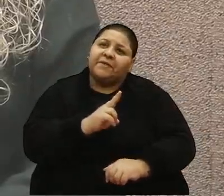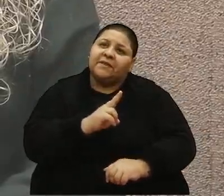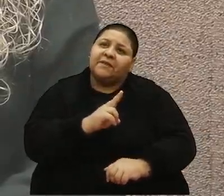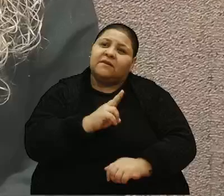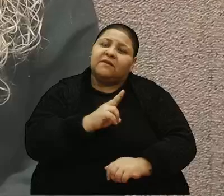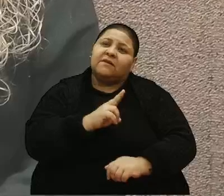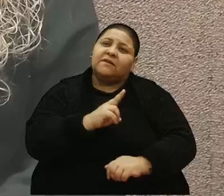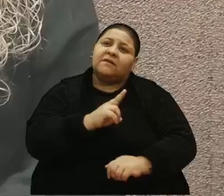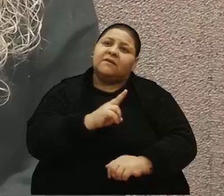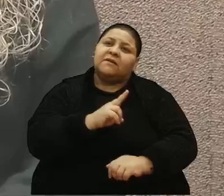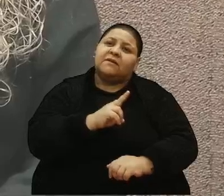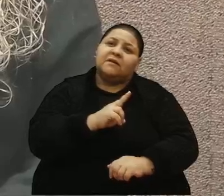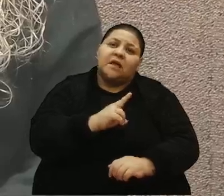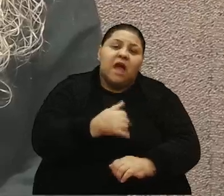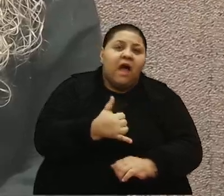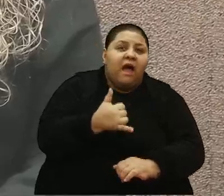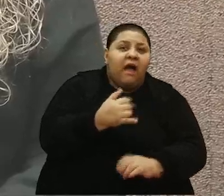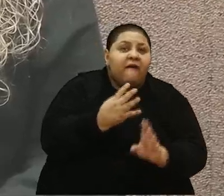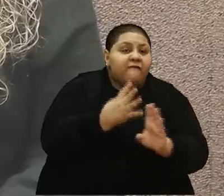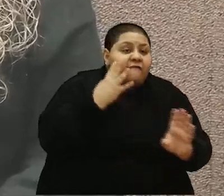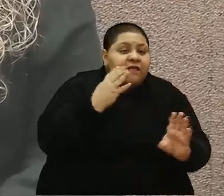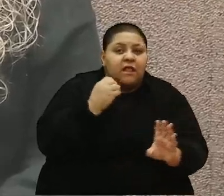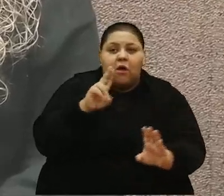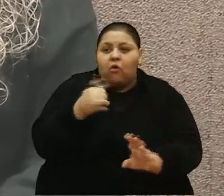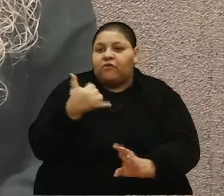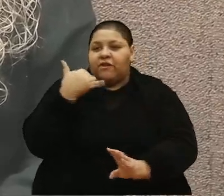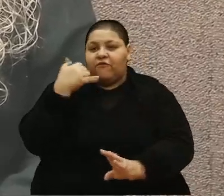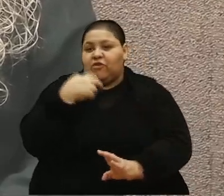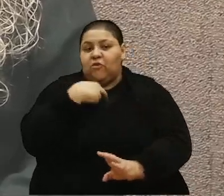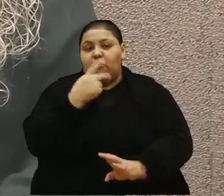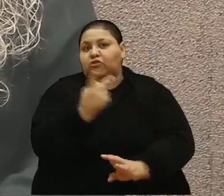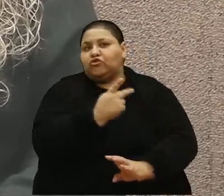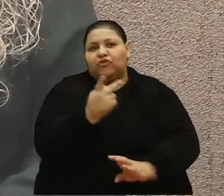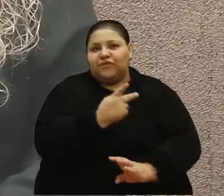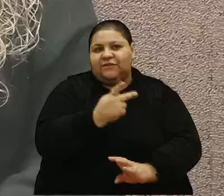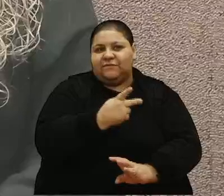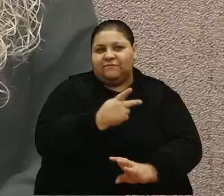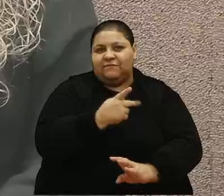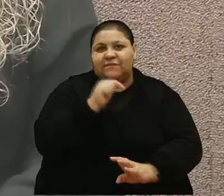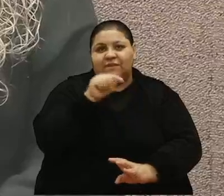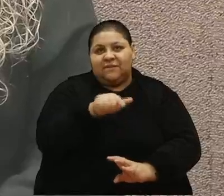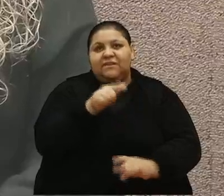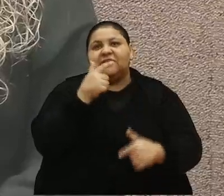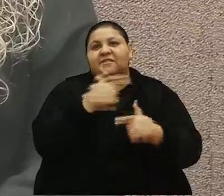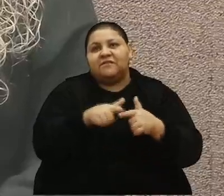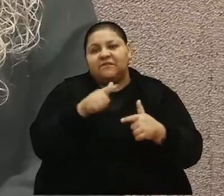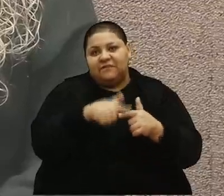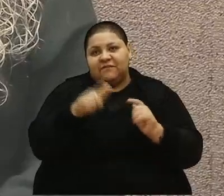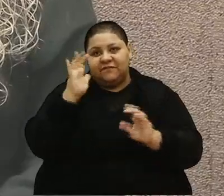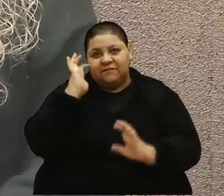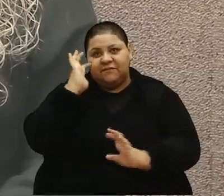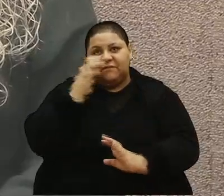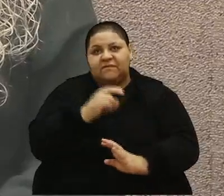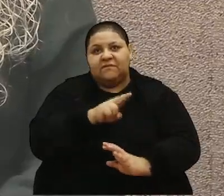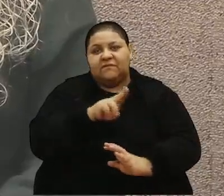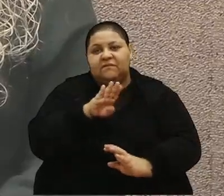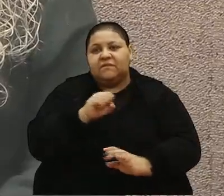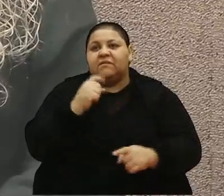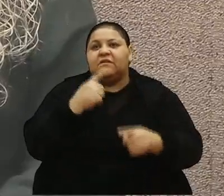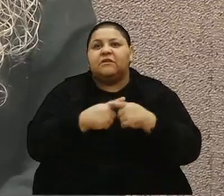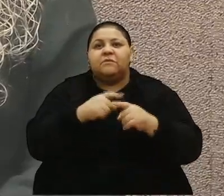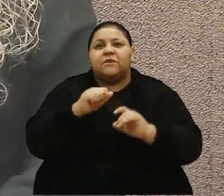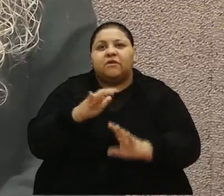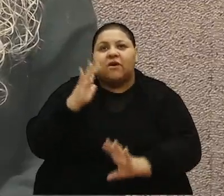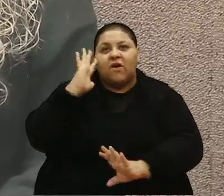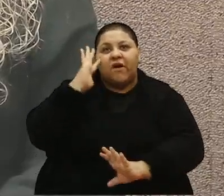fila ou bem o telefone. Não pode ter os dois. Sim. Esse é o problema que está acontecendo nas UBS, porque o que